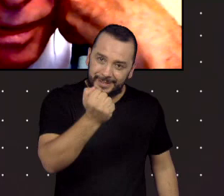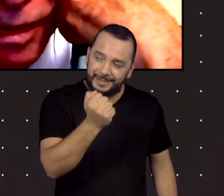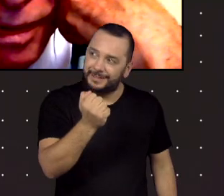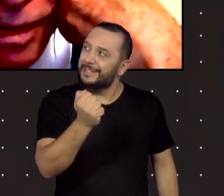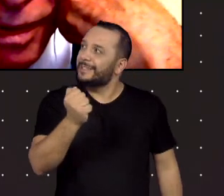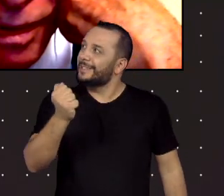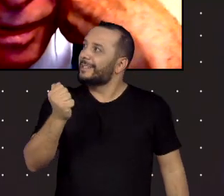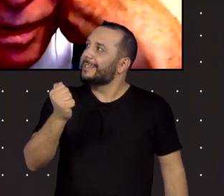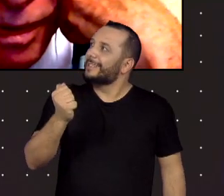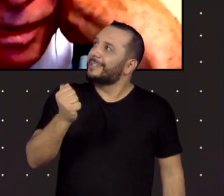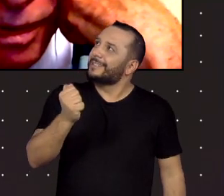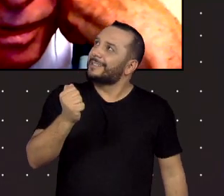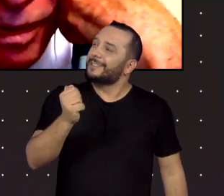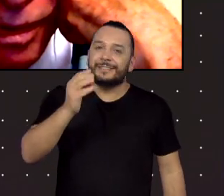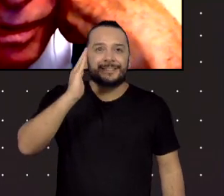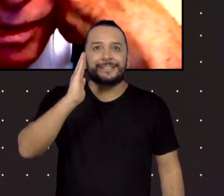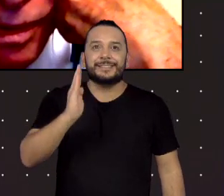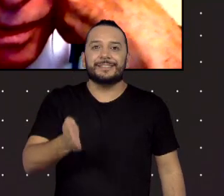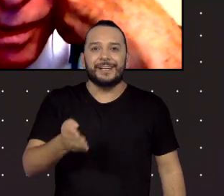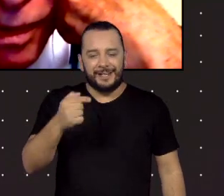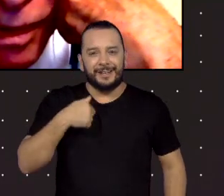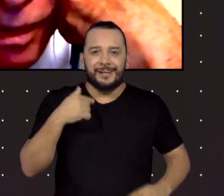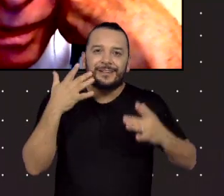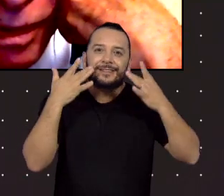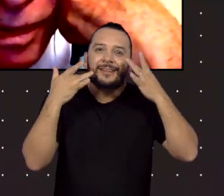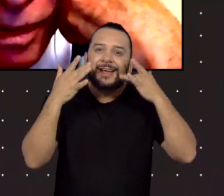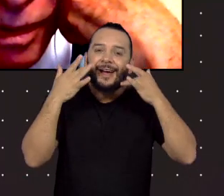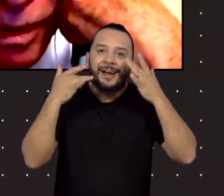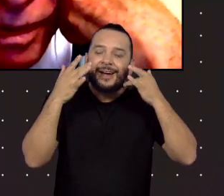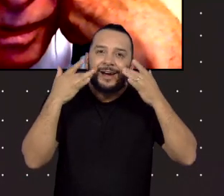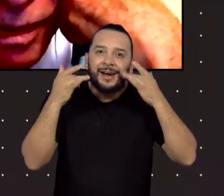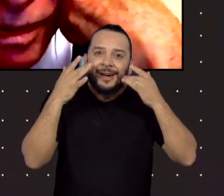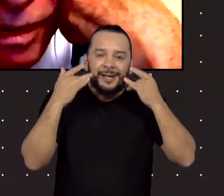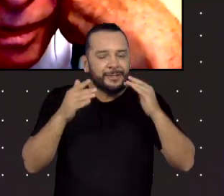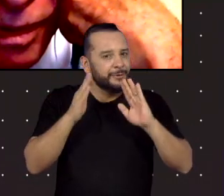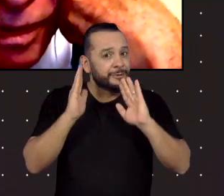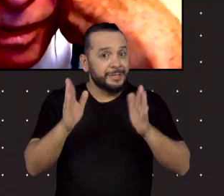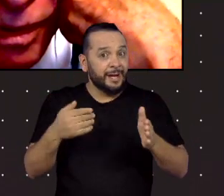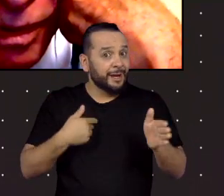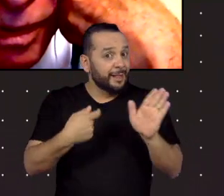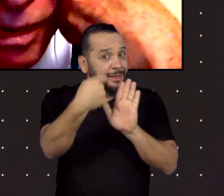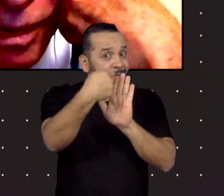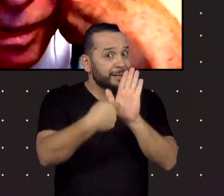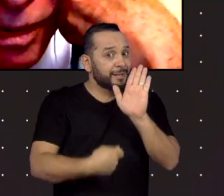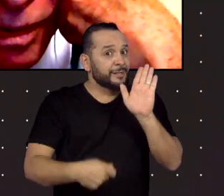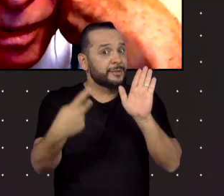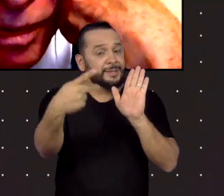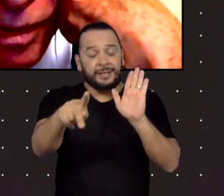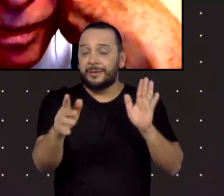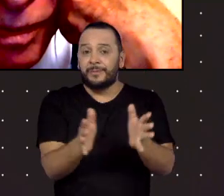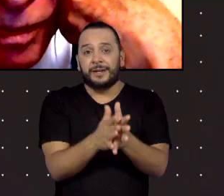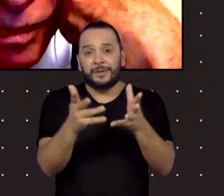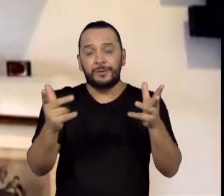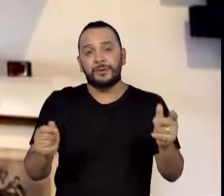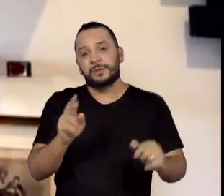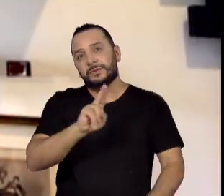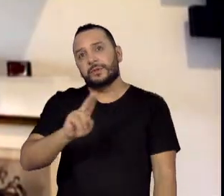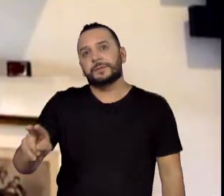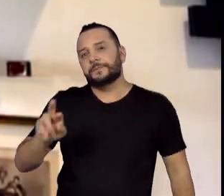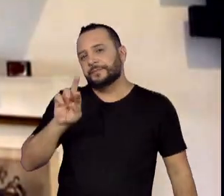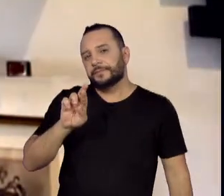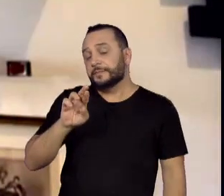feito essa obra teatral, esse texto fantástico, revelando Borges para o